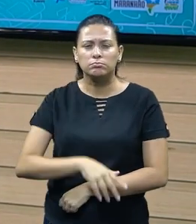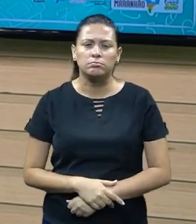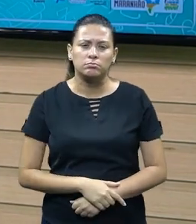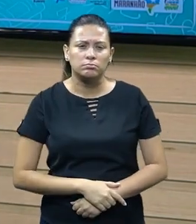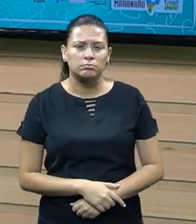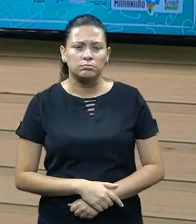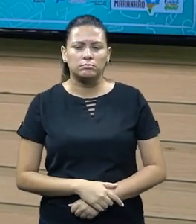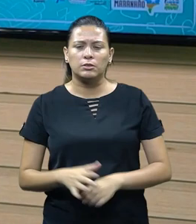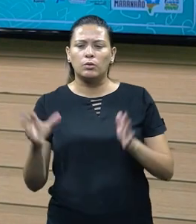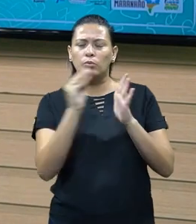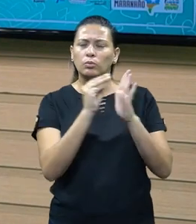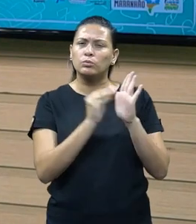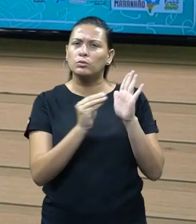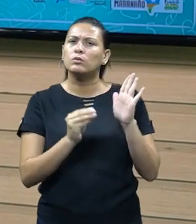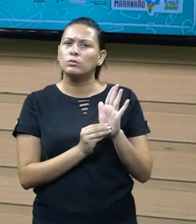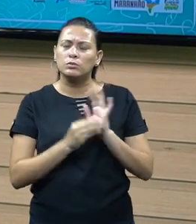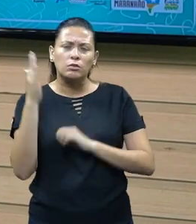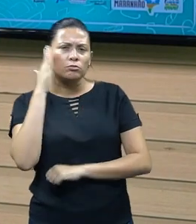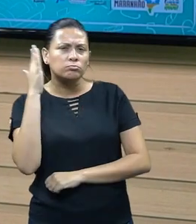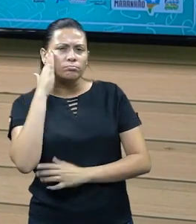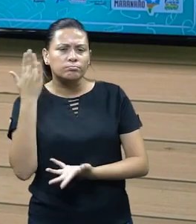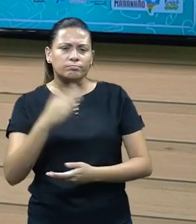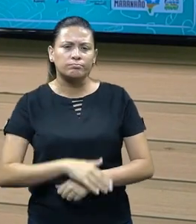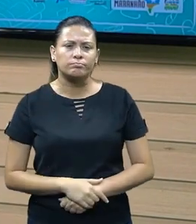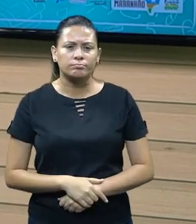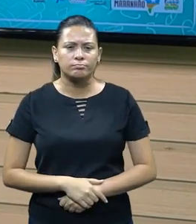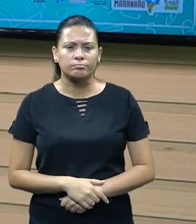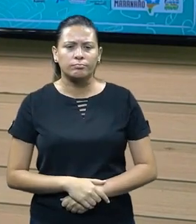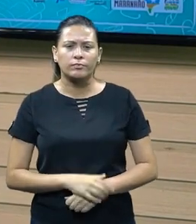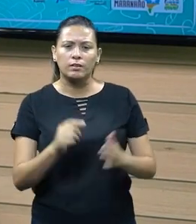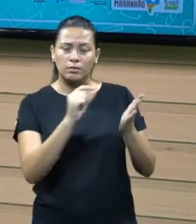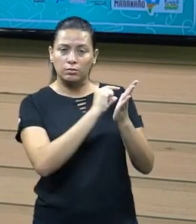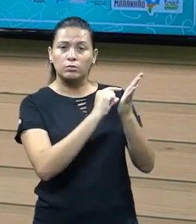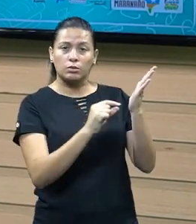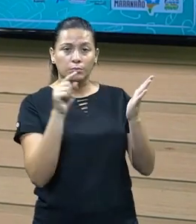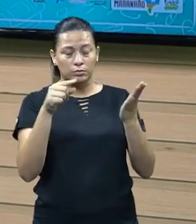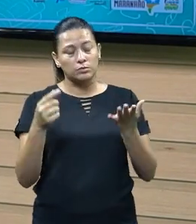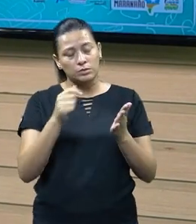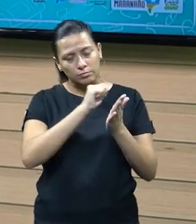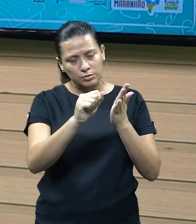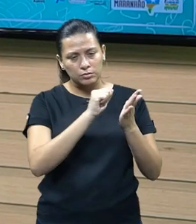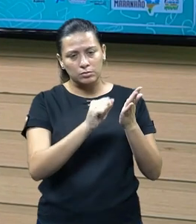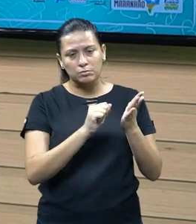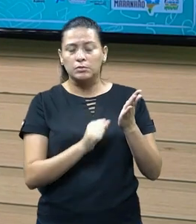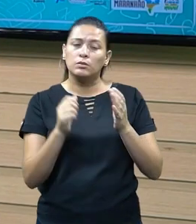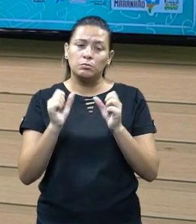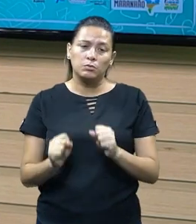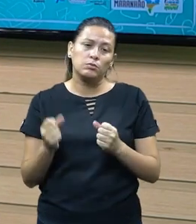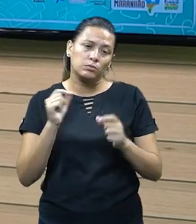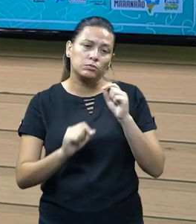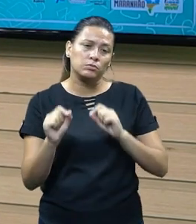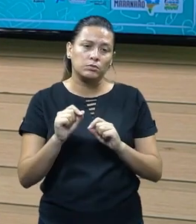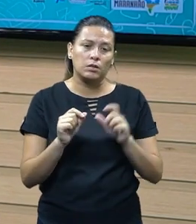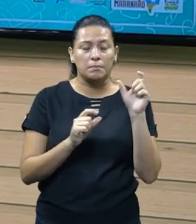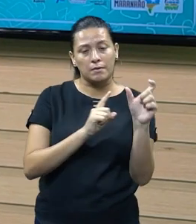aquele determinado assunto aquele determinado entendimento então lá no tópico mesmo quando você tiver fazendo seu fichamento você pode colocar